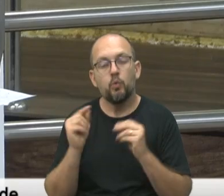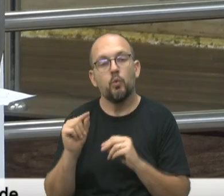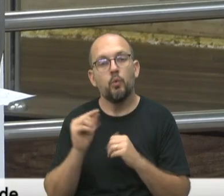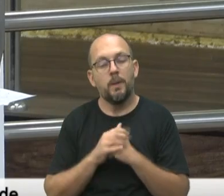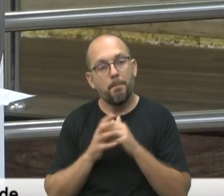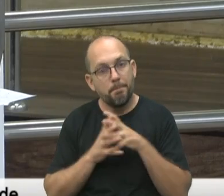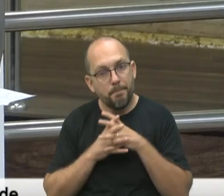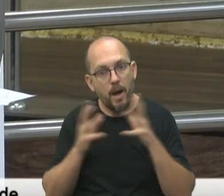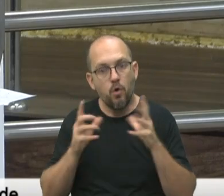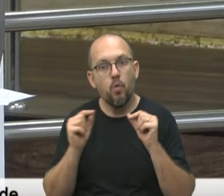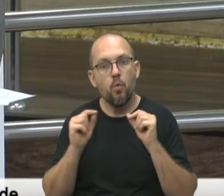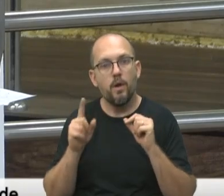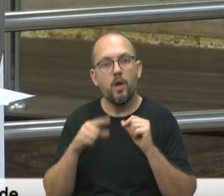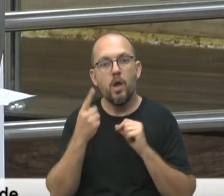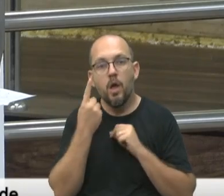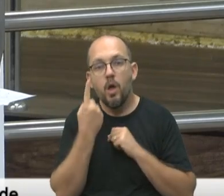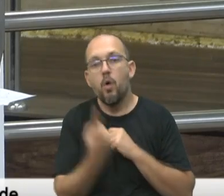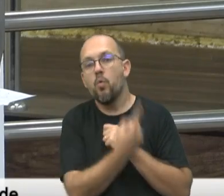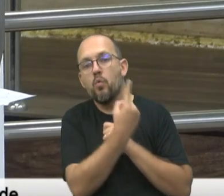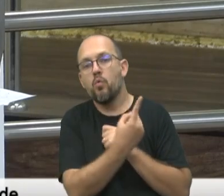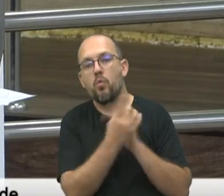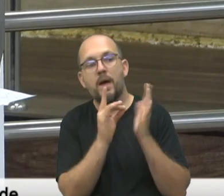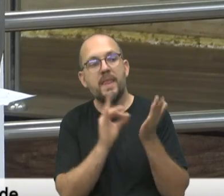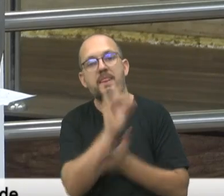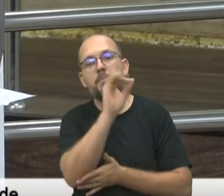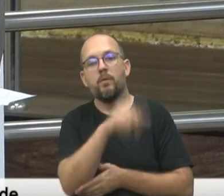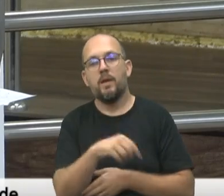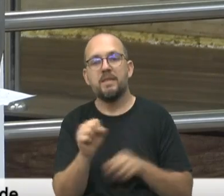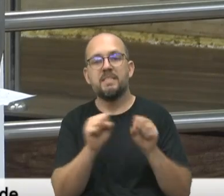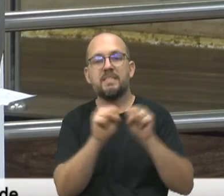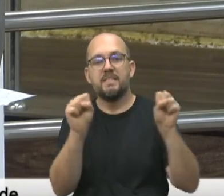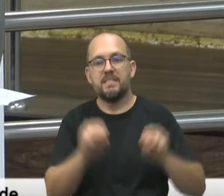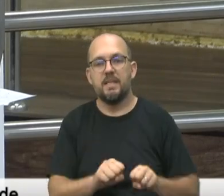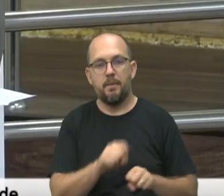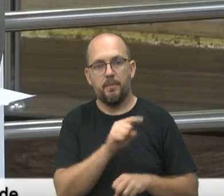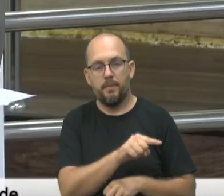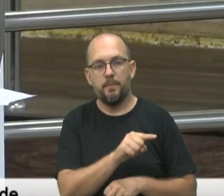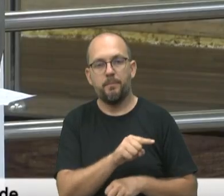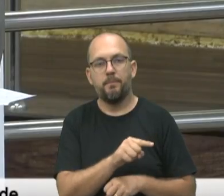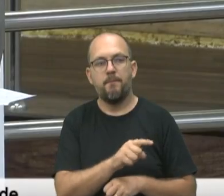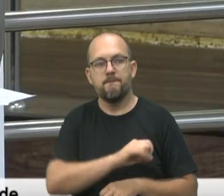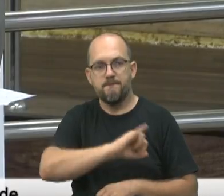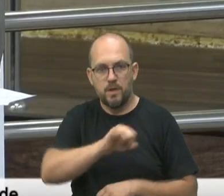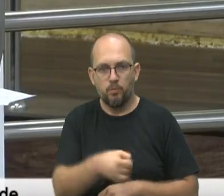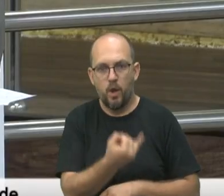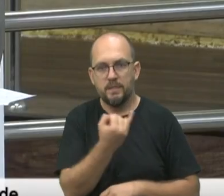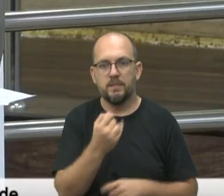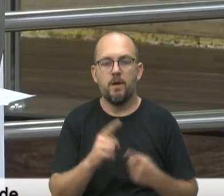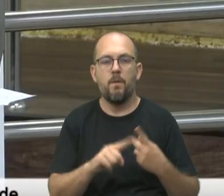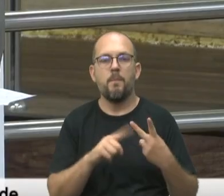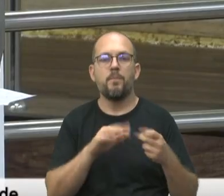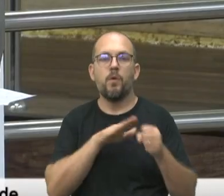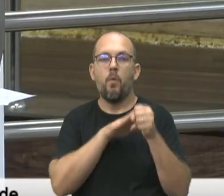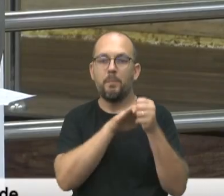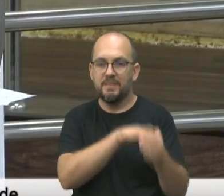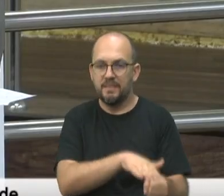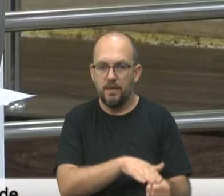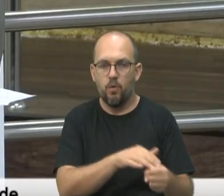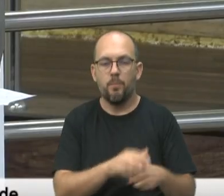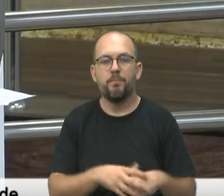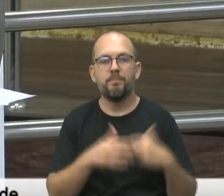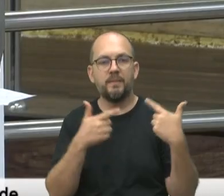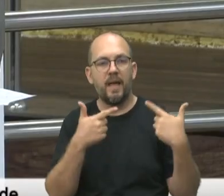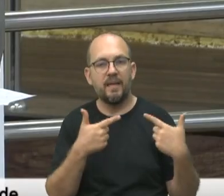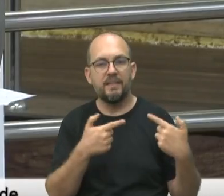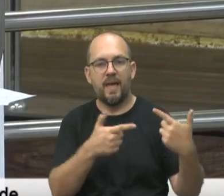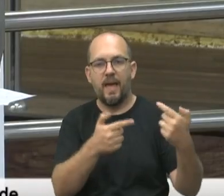um inimigo, que é um sistema calcado na exploração, na opressão, numa guerra de todos